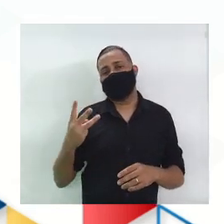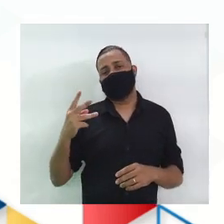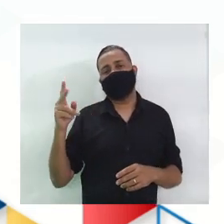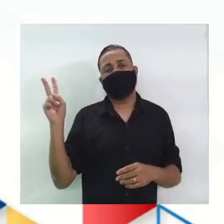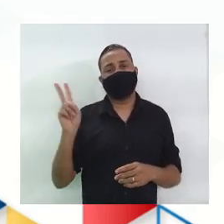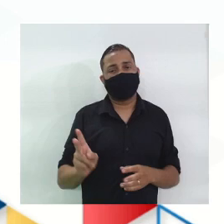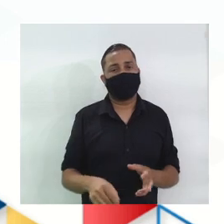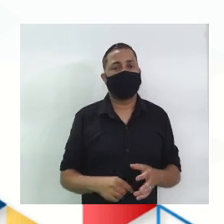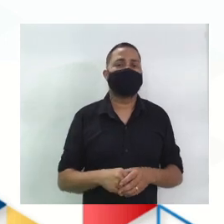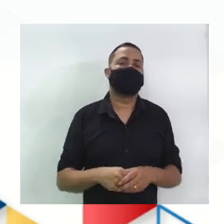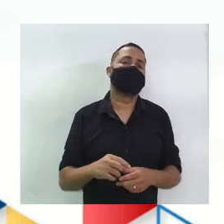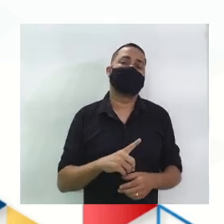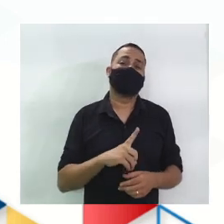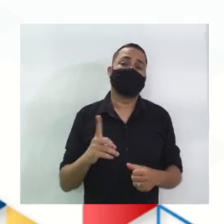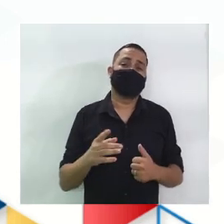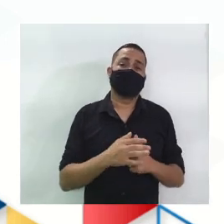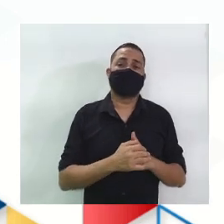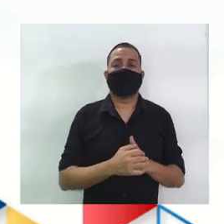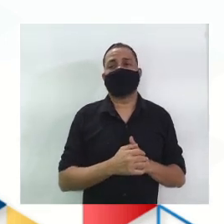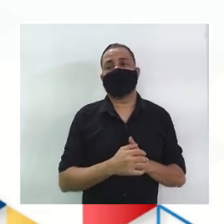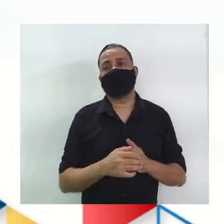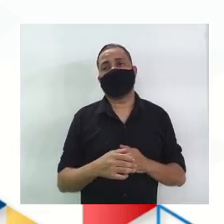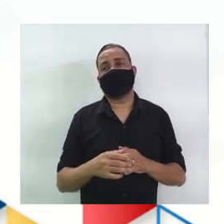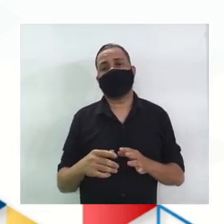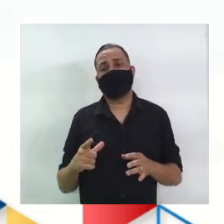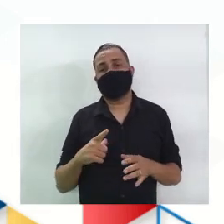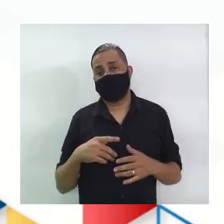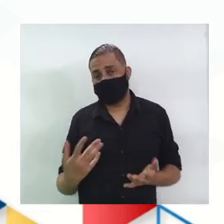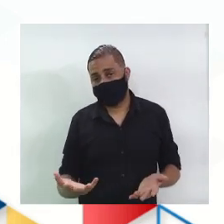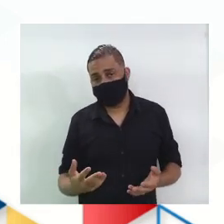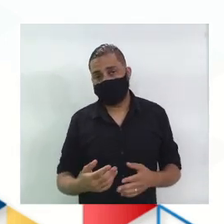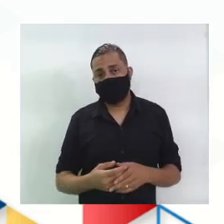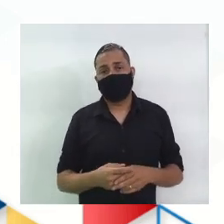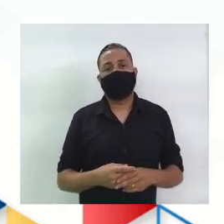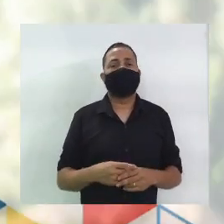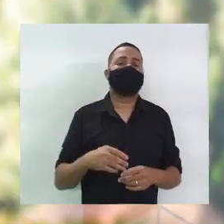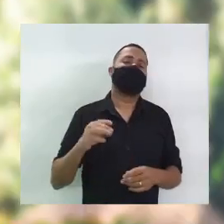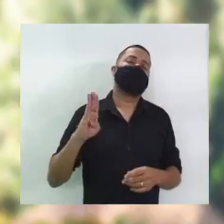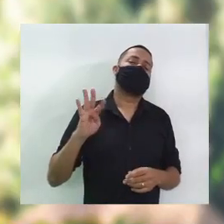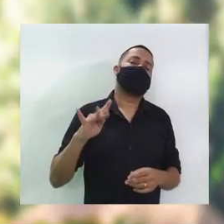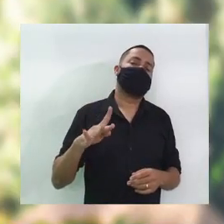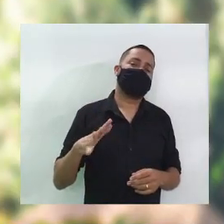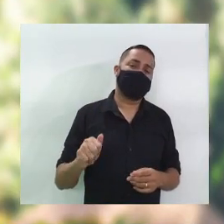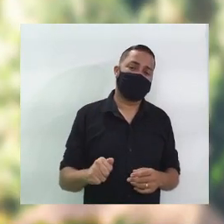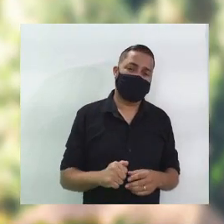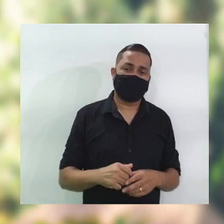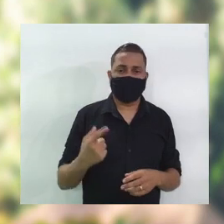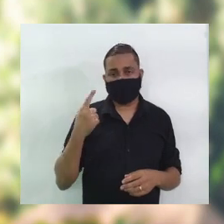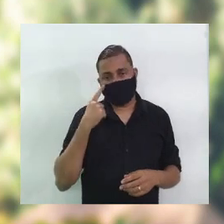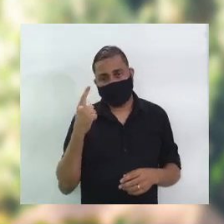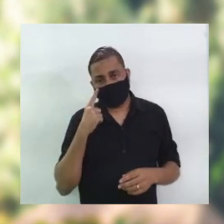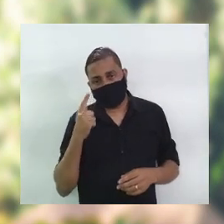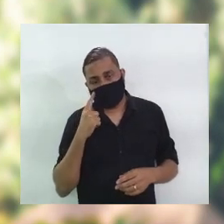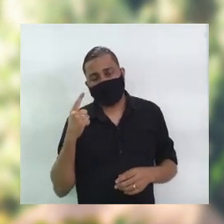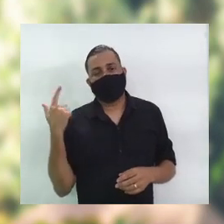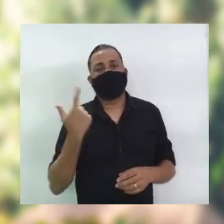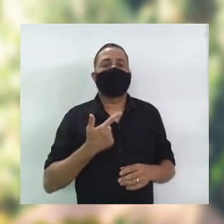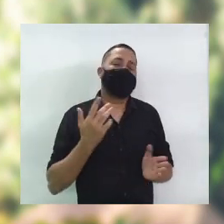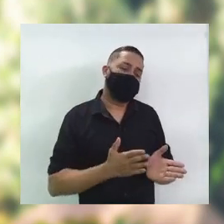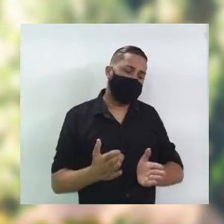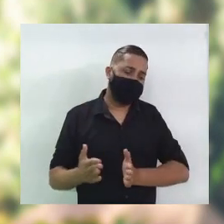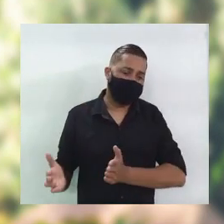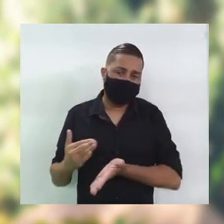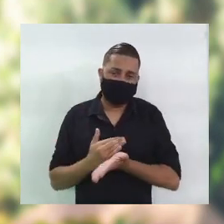vezes por dia. Veja só, ele torna-se então Brahmani. Então vejam só a segunda parte